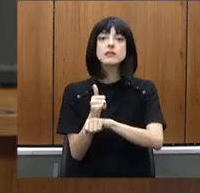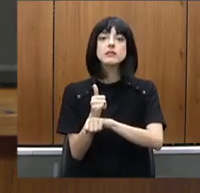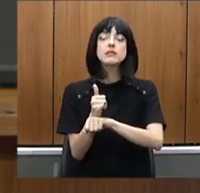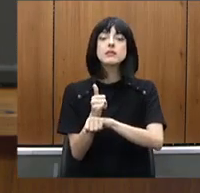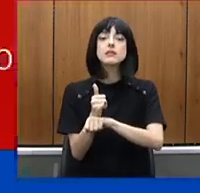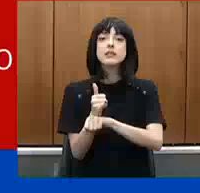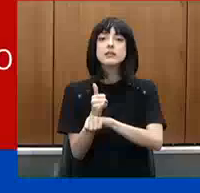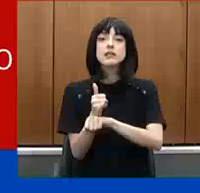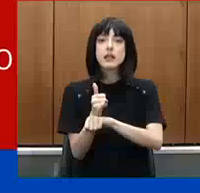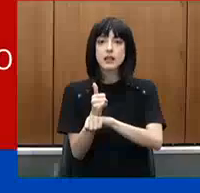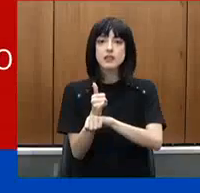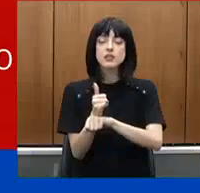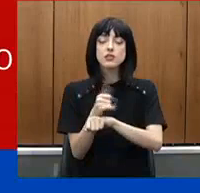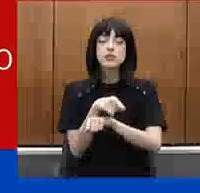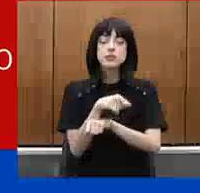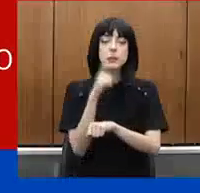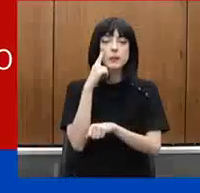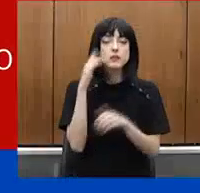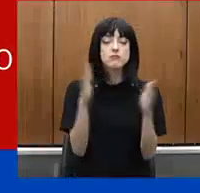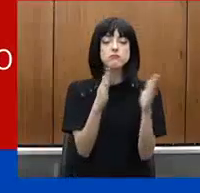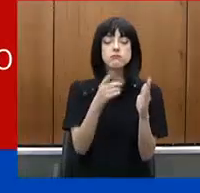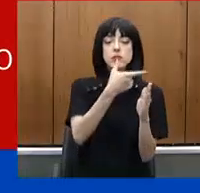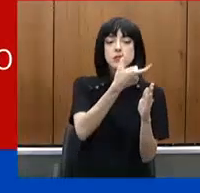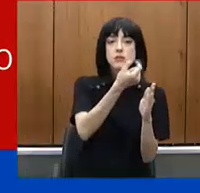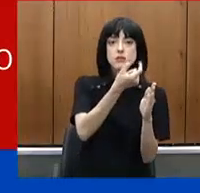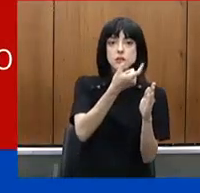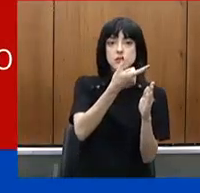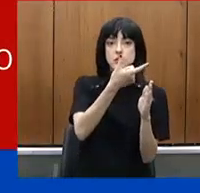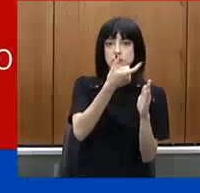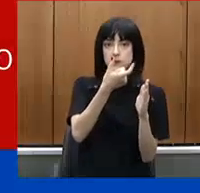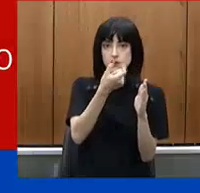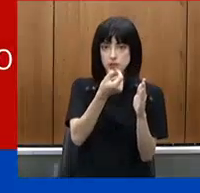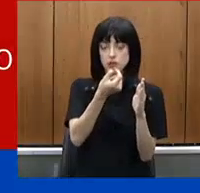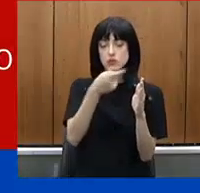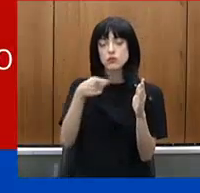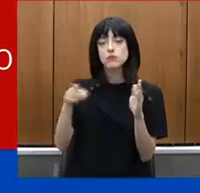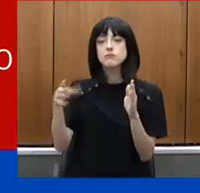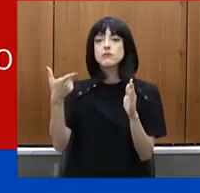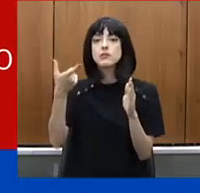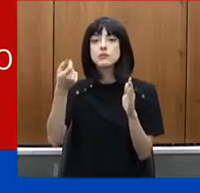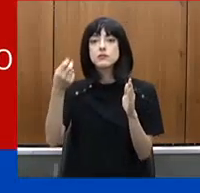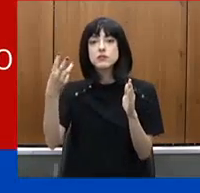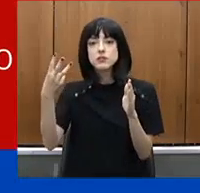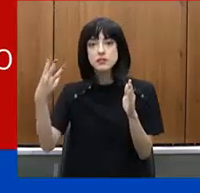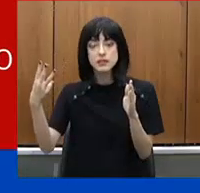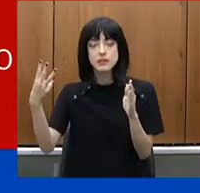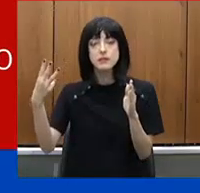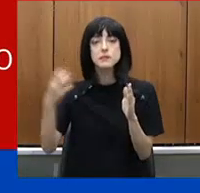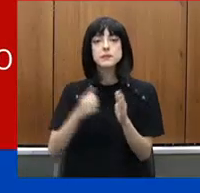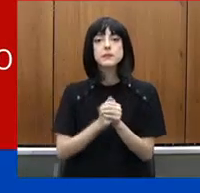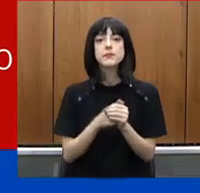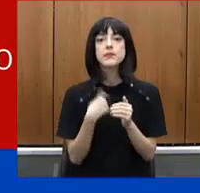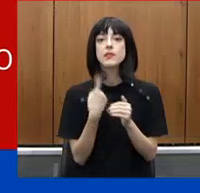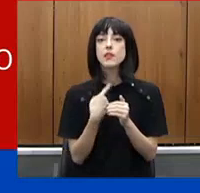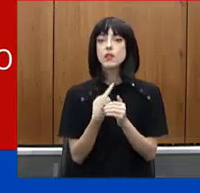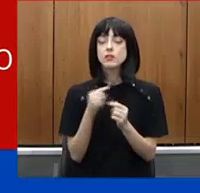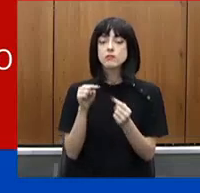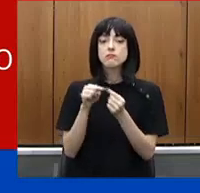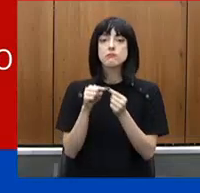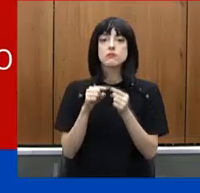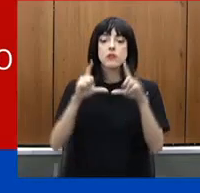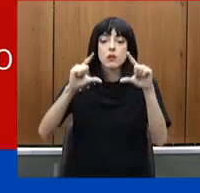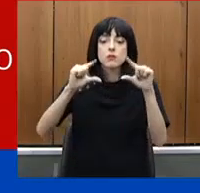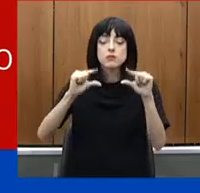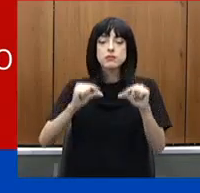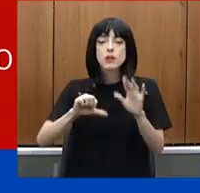nós temos contribuir para a melhoria da sensação de no estado e contribuir para a redução do crime